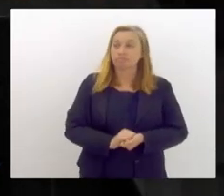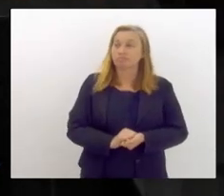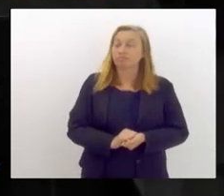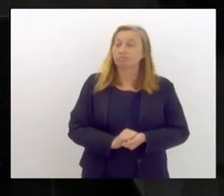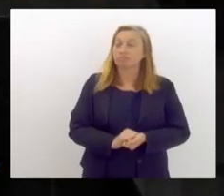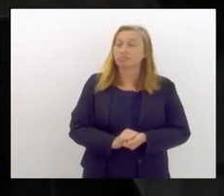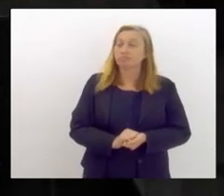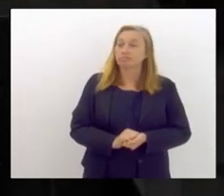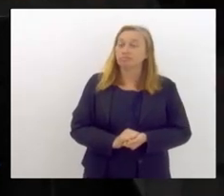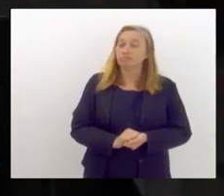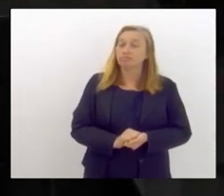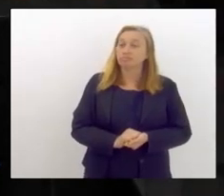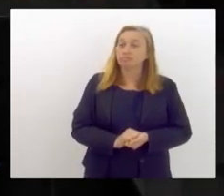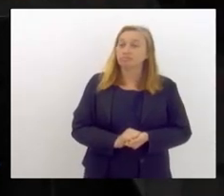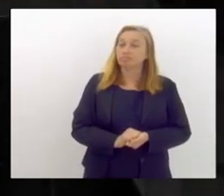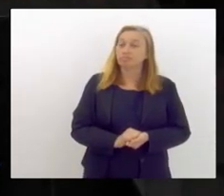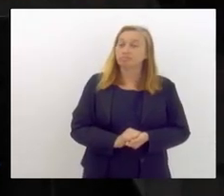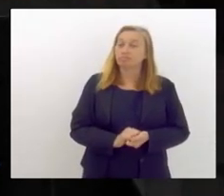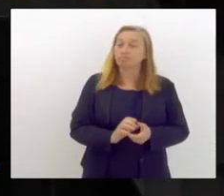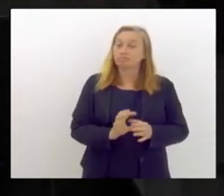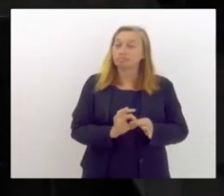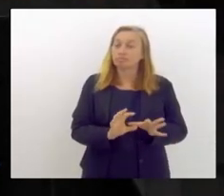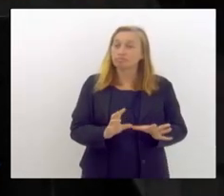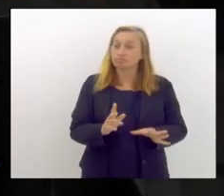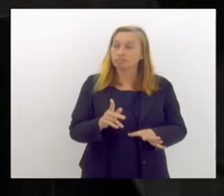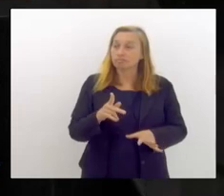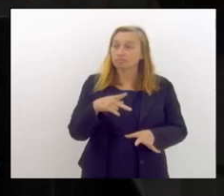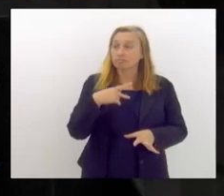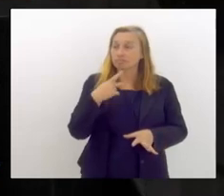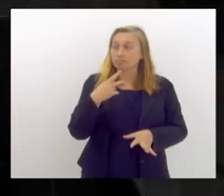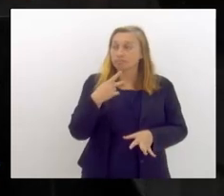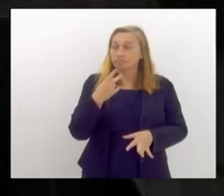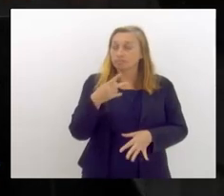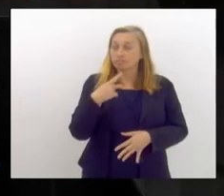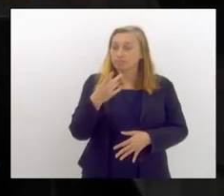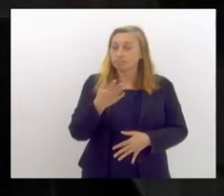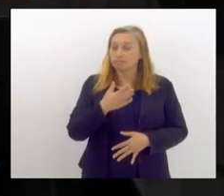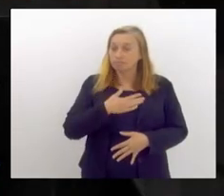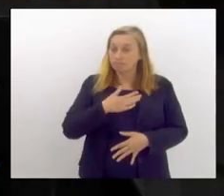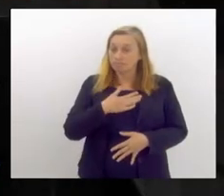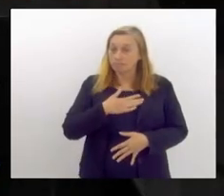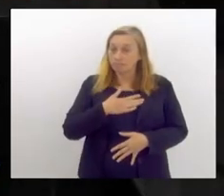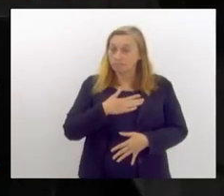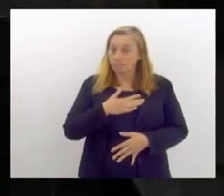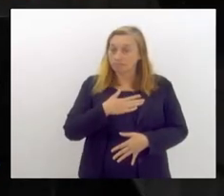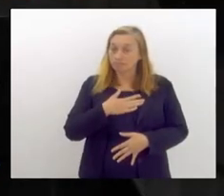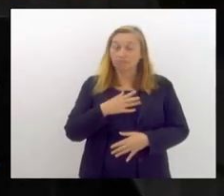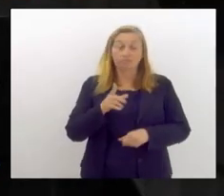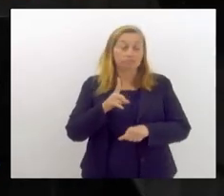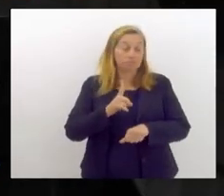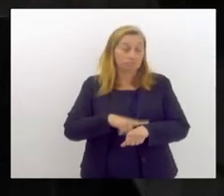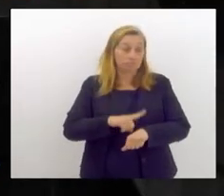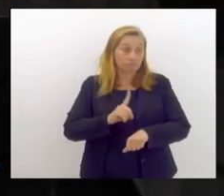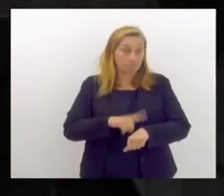Então, senhora presidente, fica aqui as minhas observações sobre esse